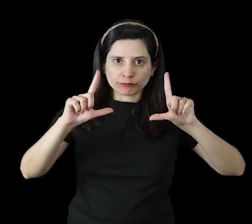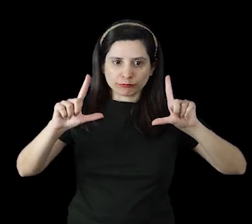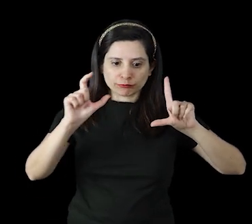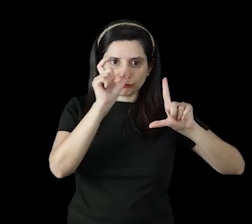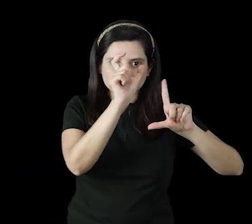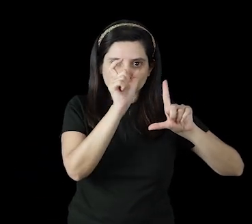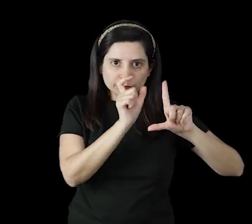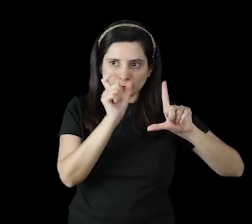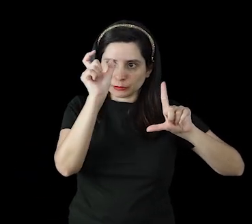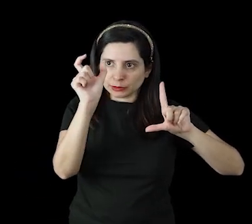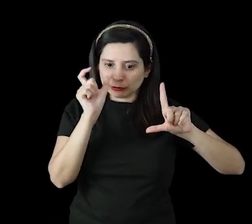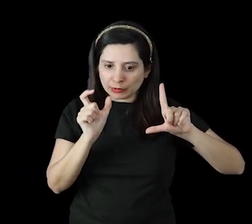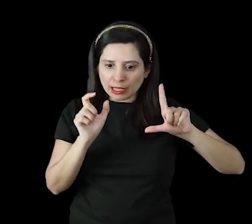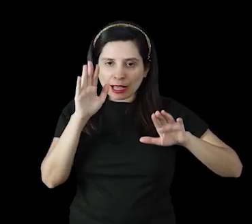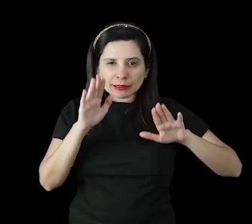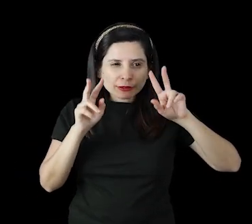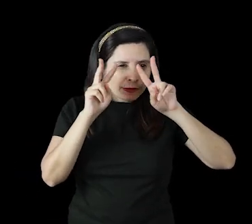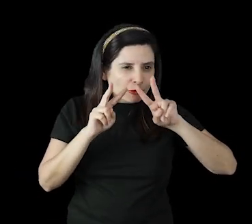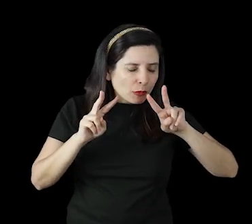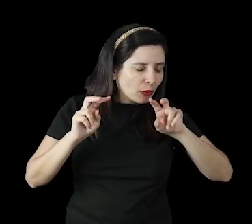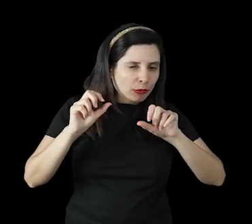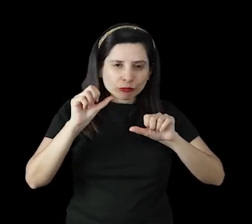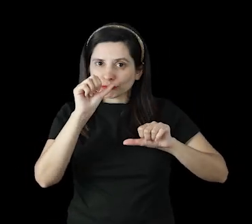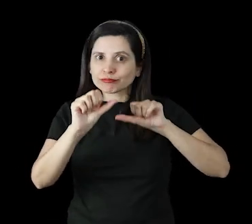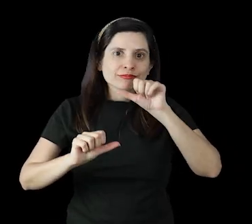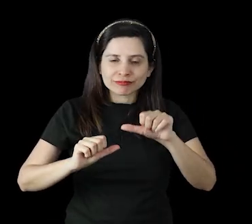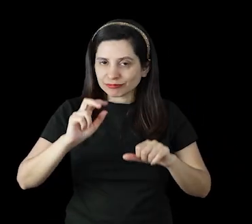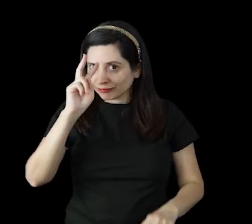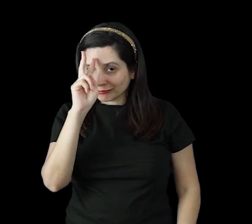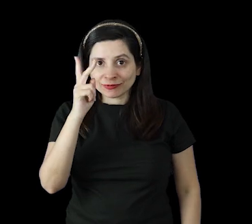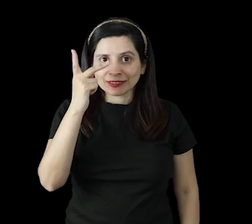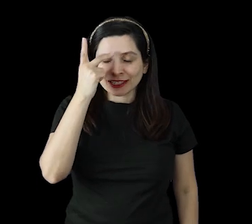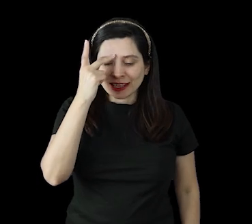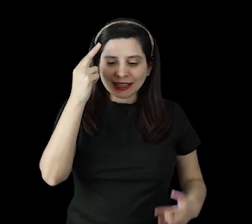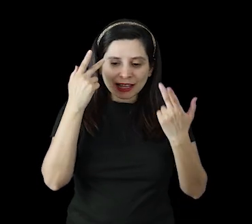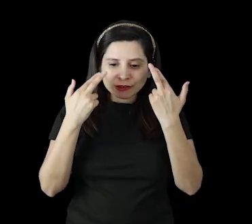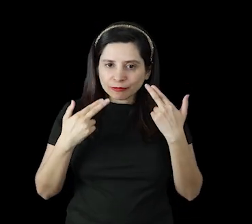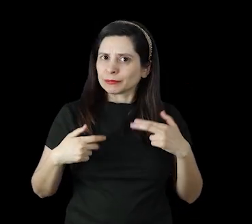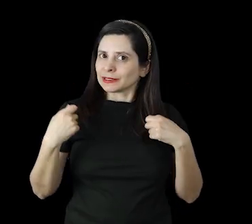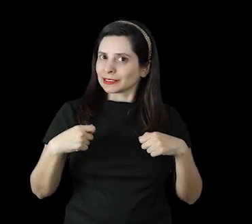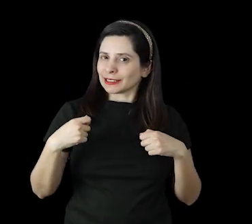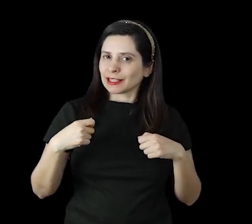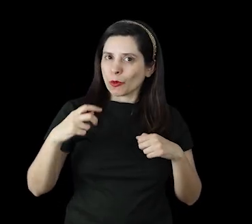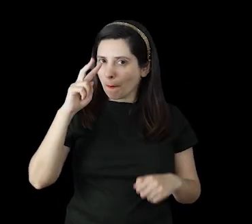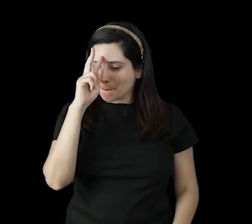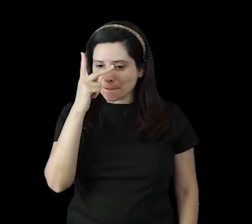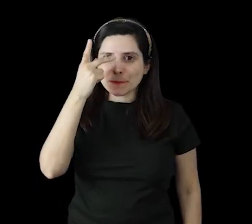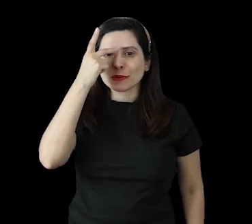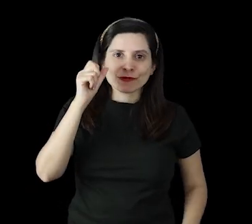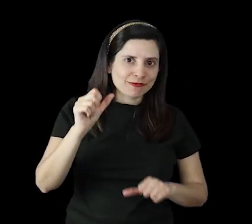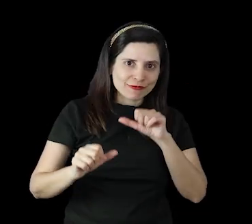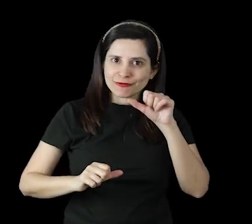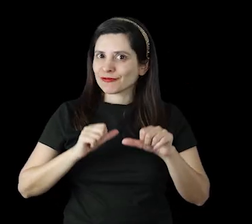de terceiro atos, a gente vê o ponto de virada, né? É normal a gente ver, não, tem que ter um ponto de virada, que o ponto de virada